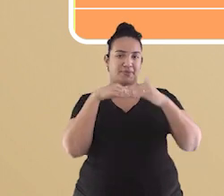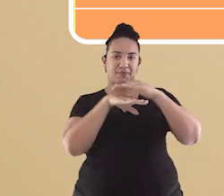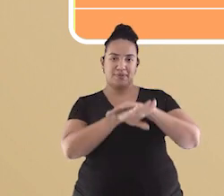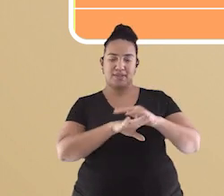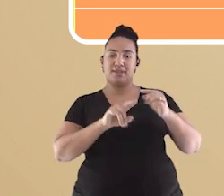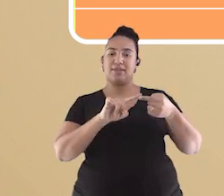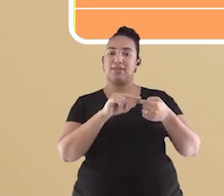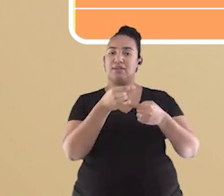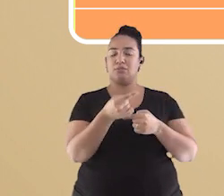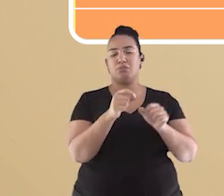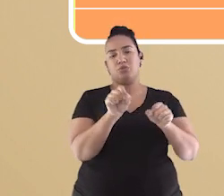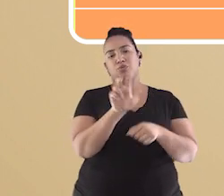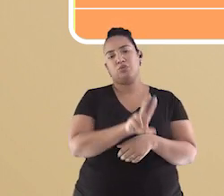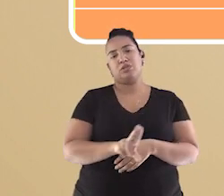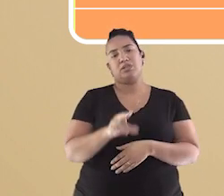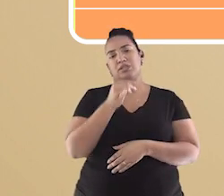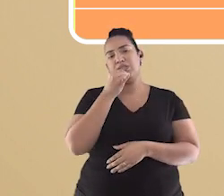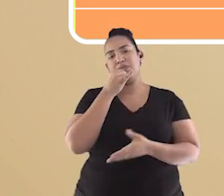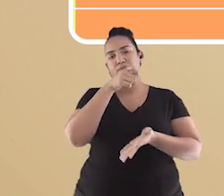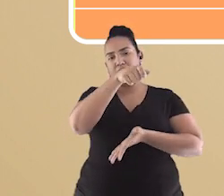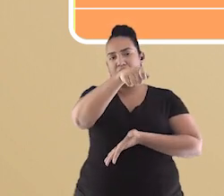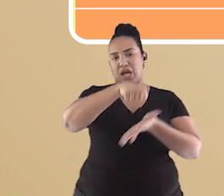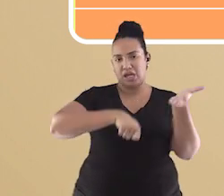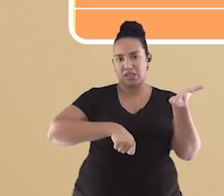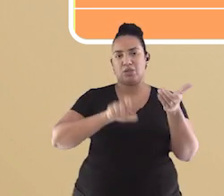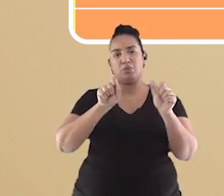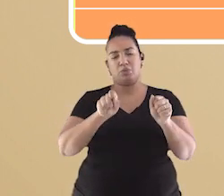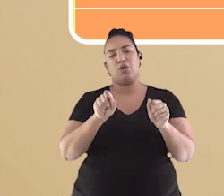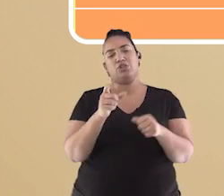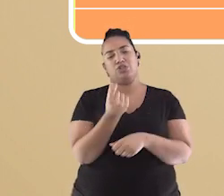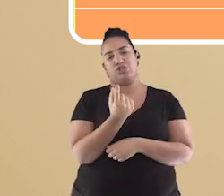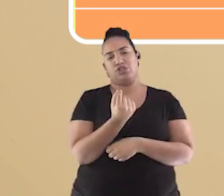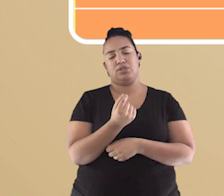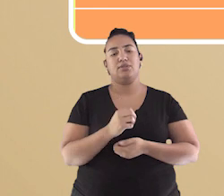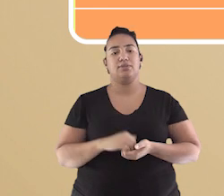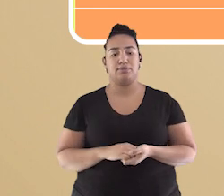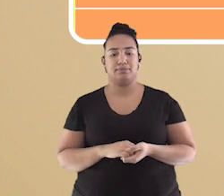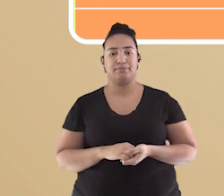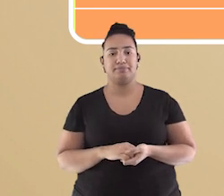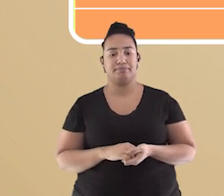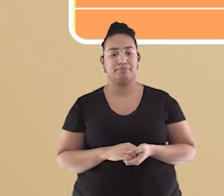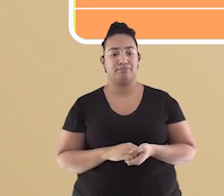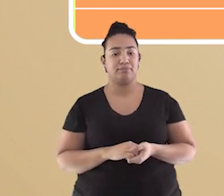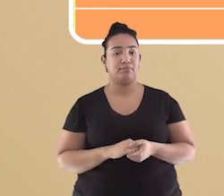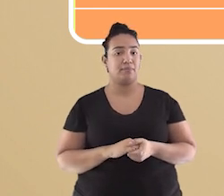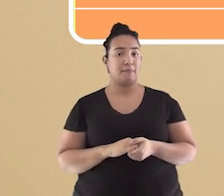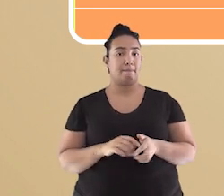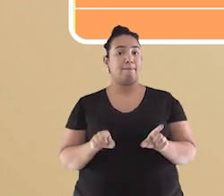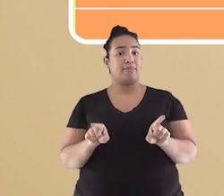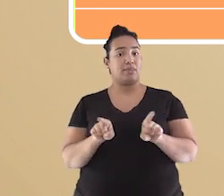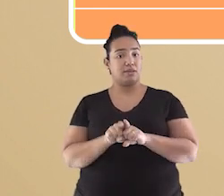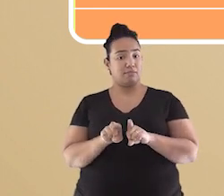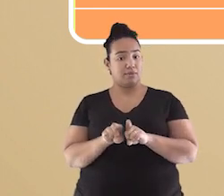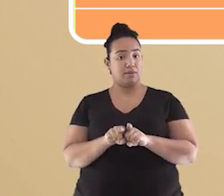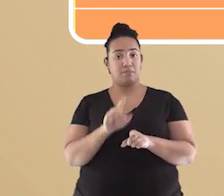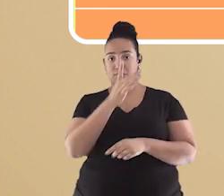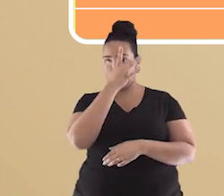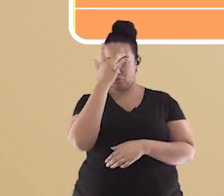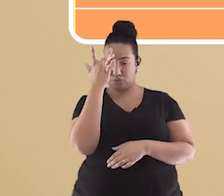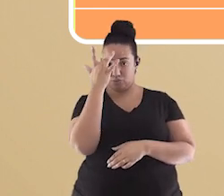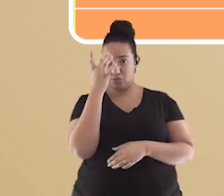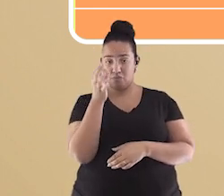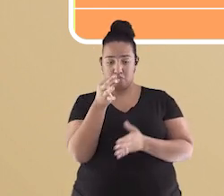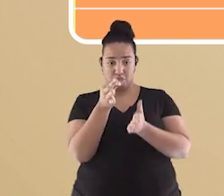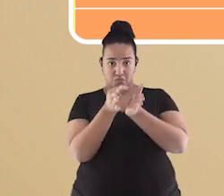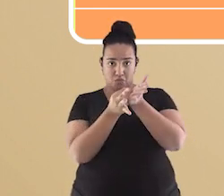e depois resgatamos ou usamos um cartão ali para pegar esse dinheiro. As pessoas levavam as moedas para os ourives e